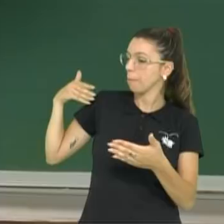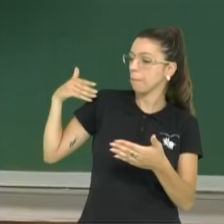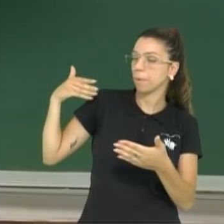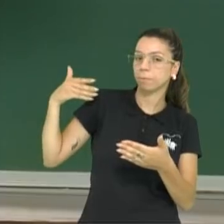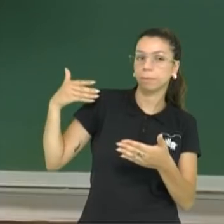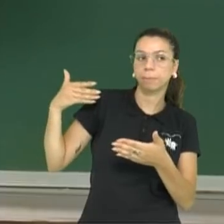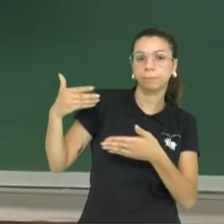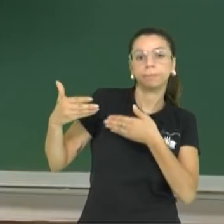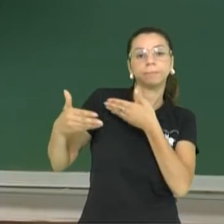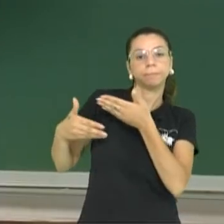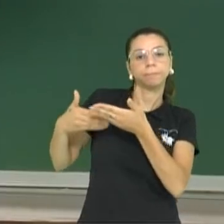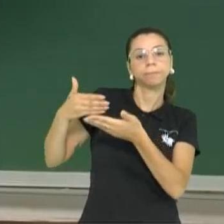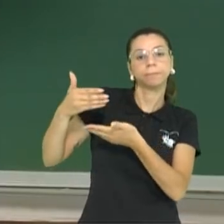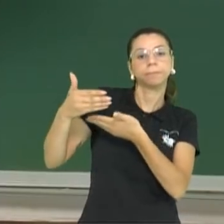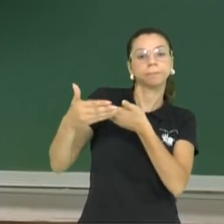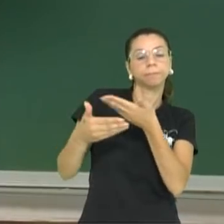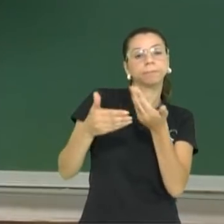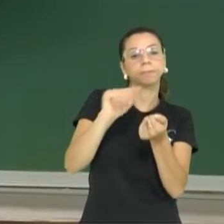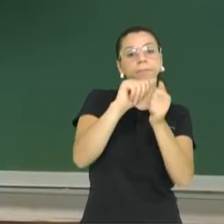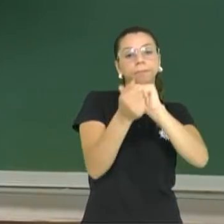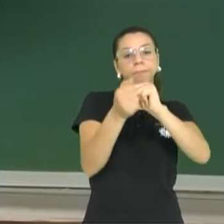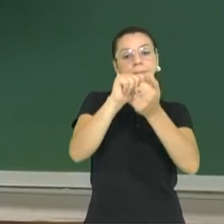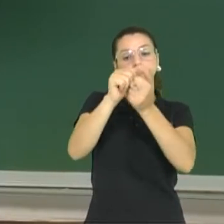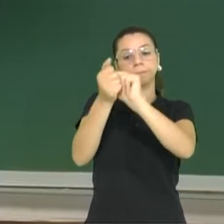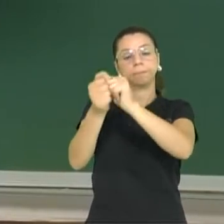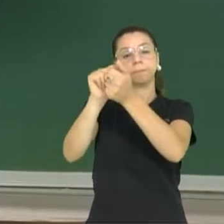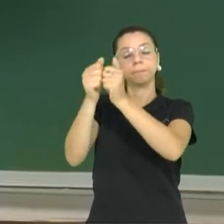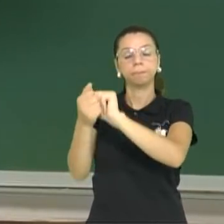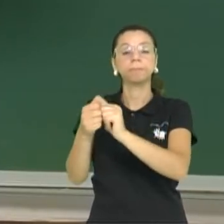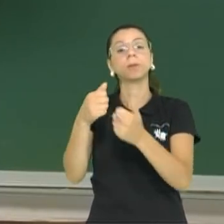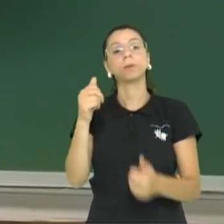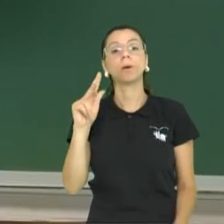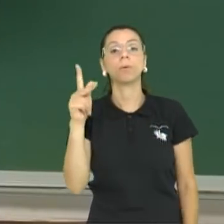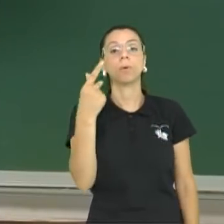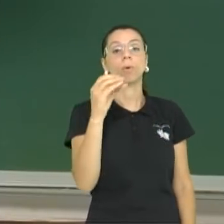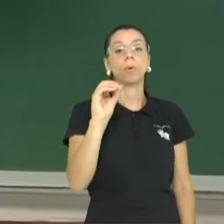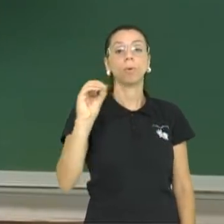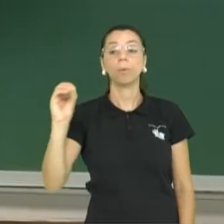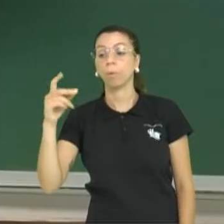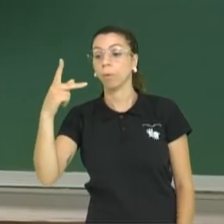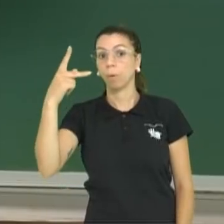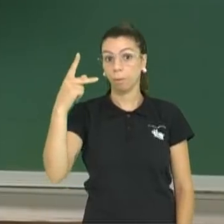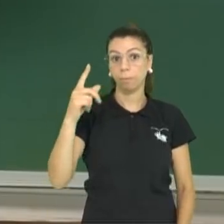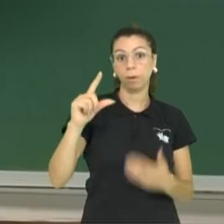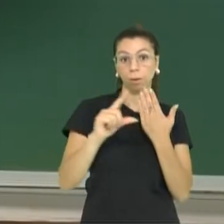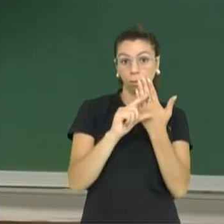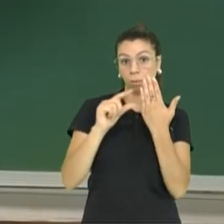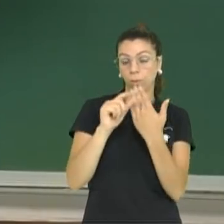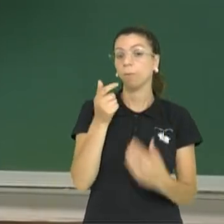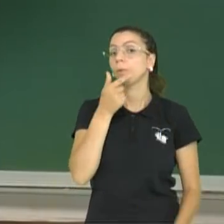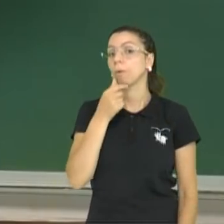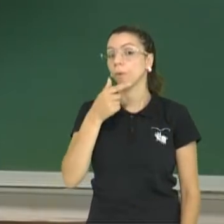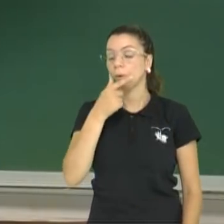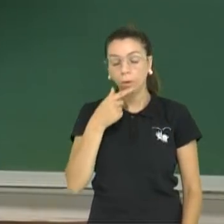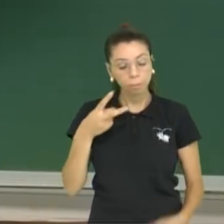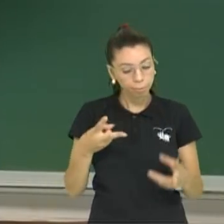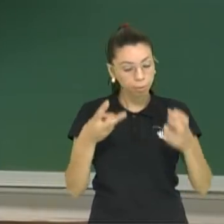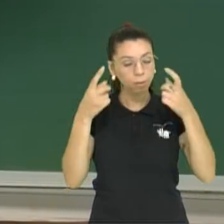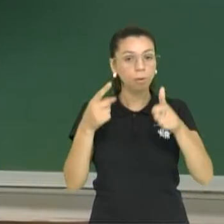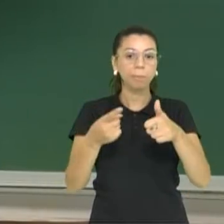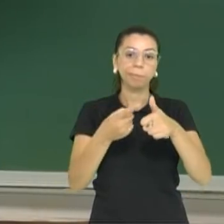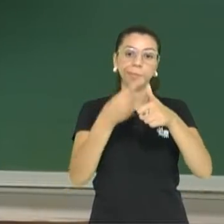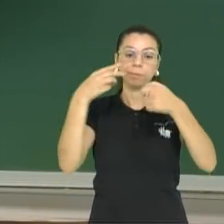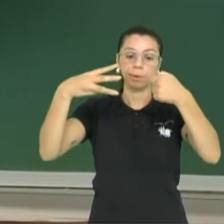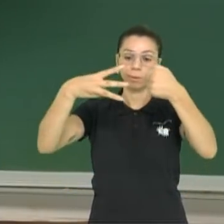foi sendo aperfeiçoado e Robert Hooke fez a observação da primeira célula. Claro, ele não